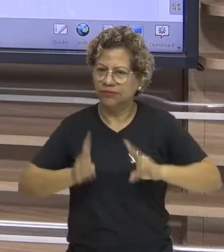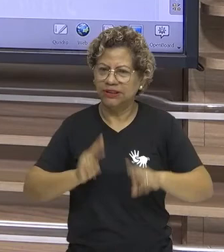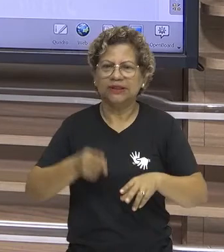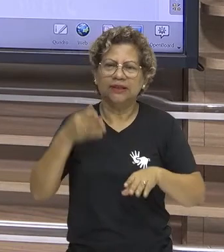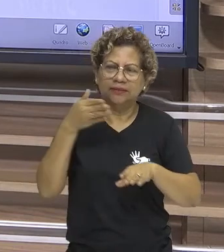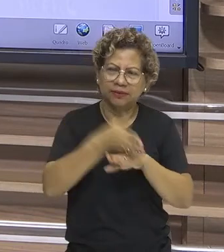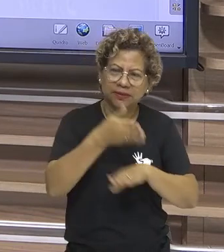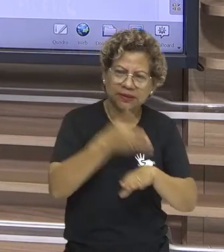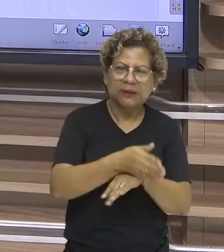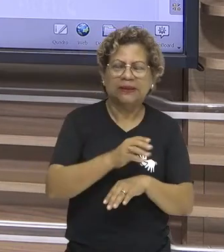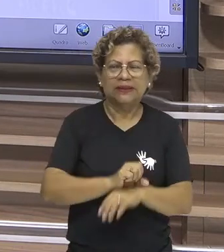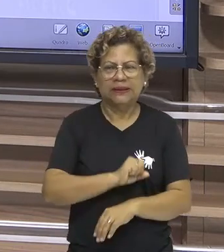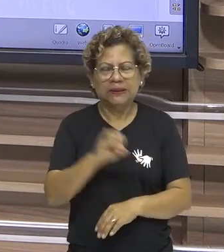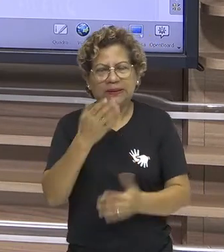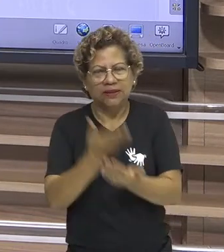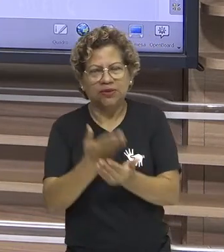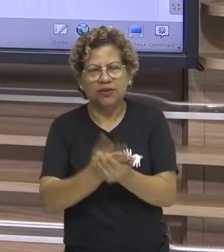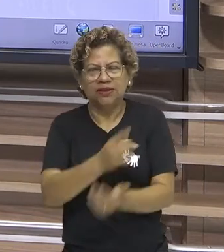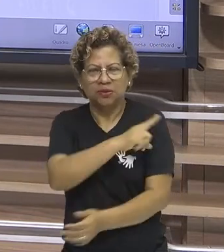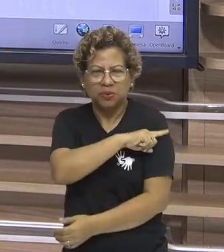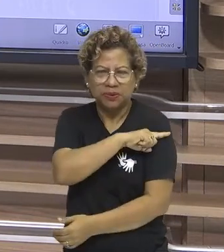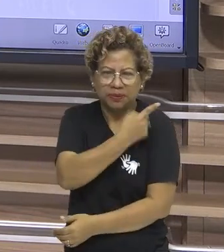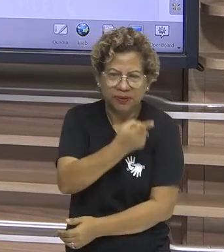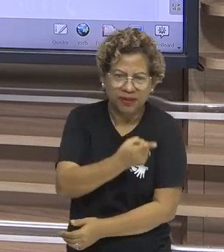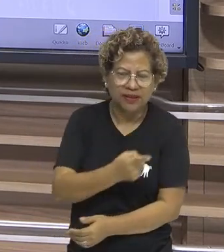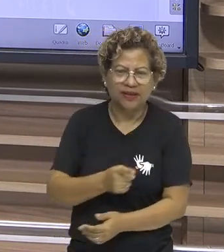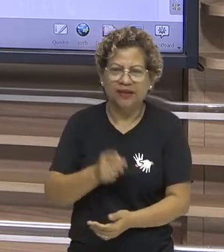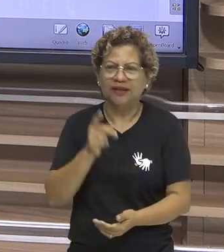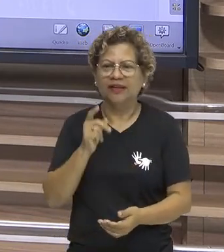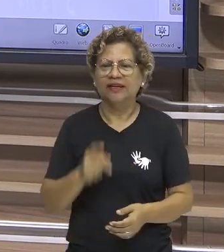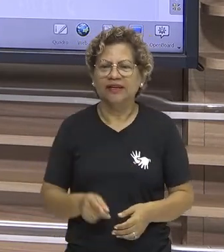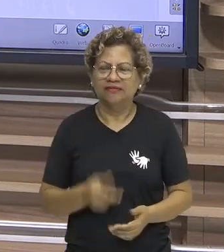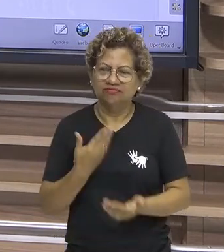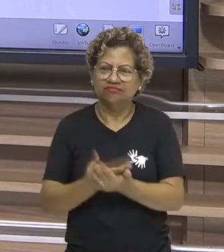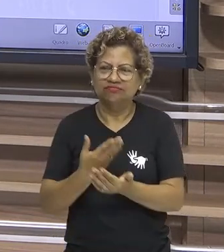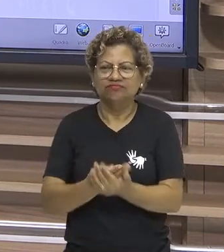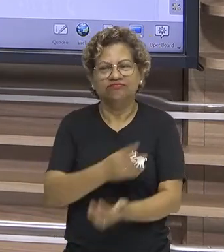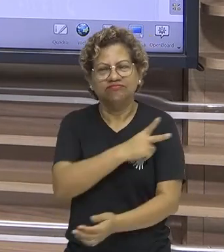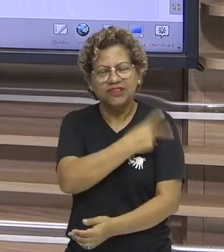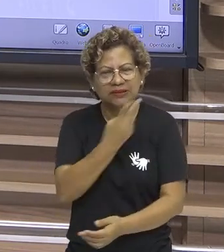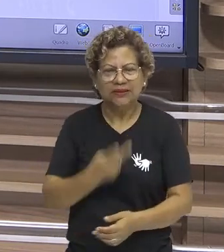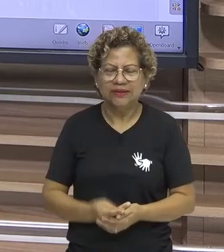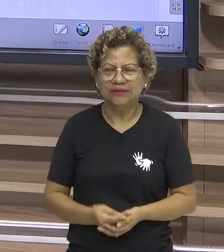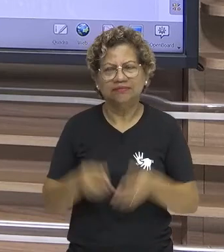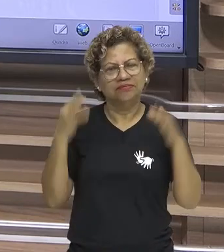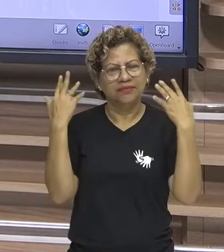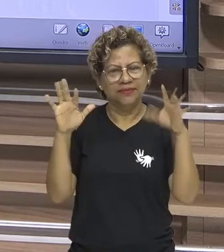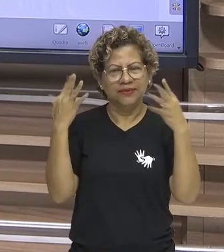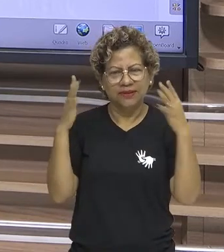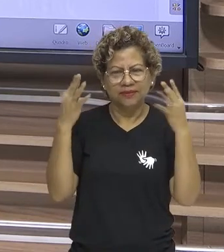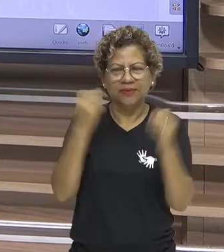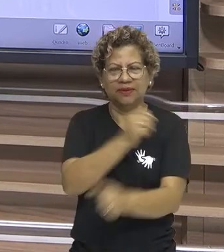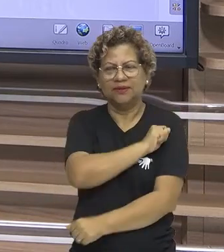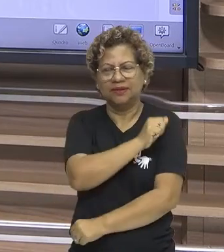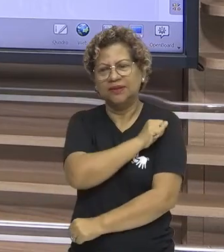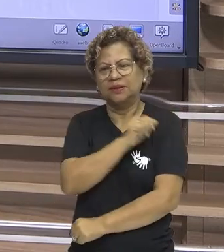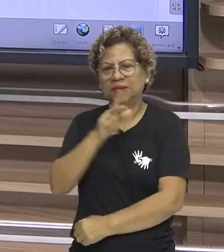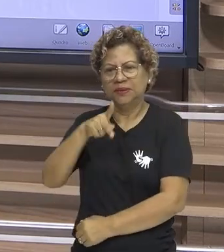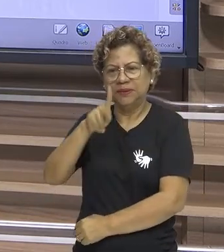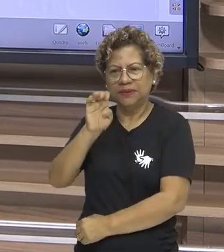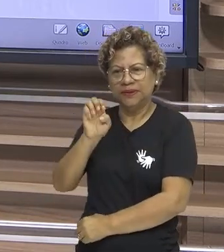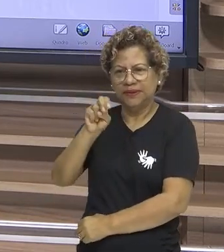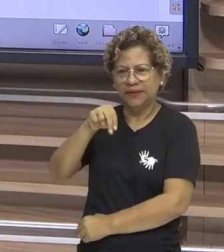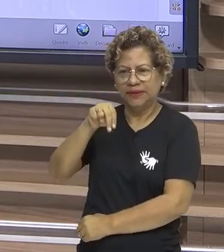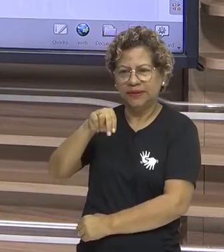ano, ele aparece lá no primeiro ano. Kennedy, parabéns, viu? Show de bola, participando aqui conosco. Pelo menos o